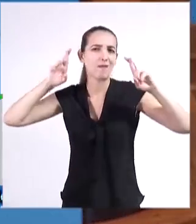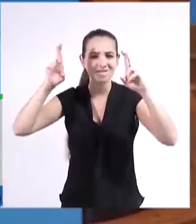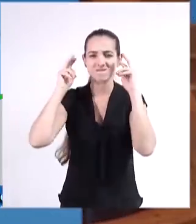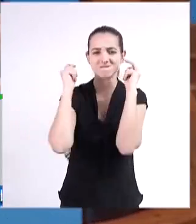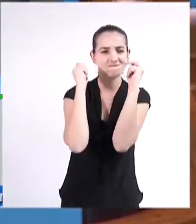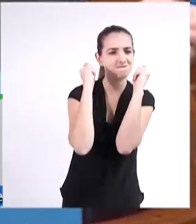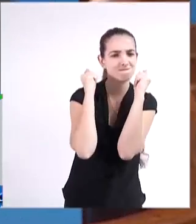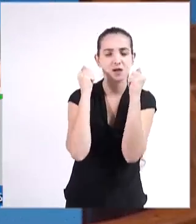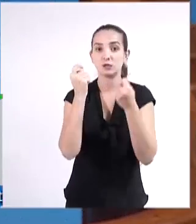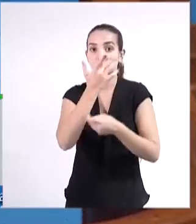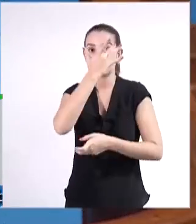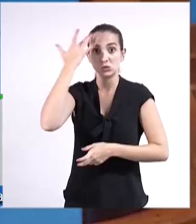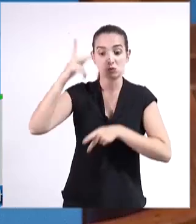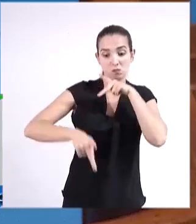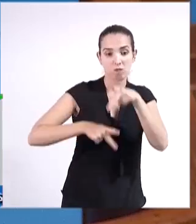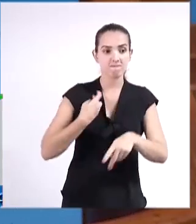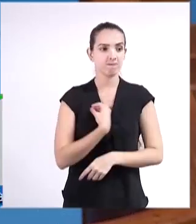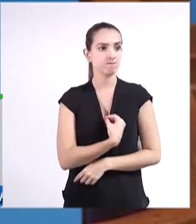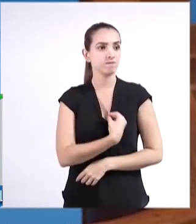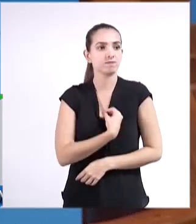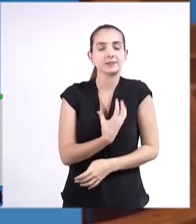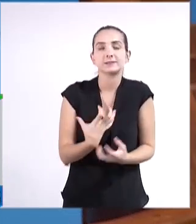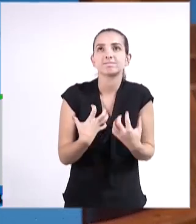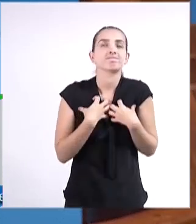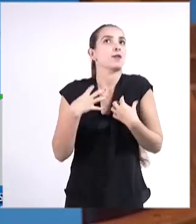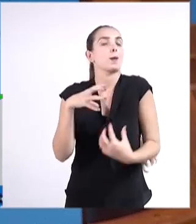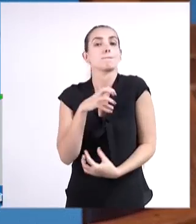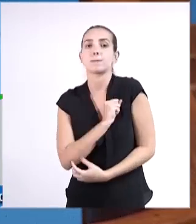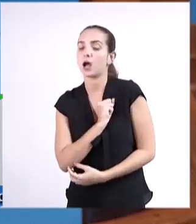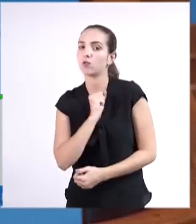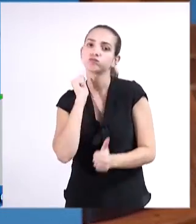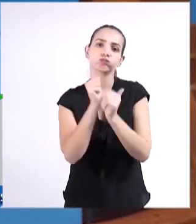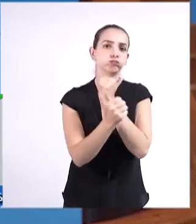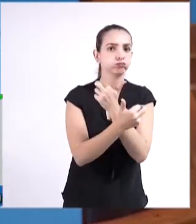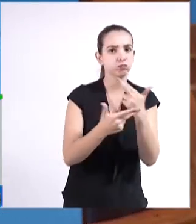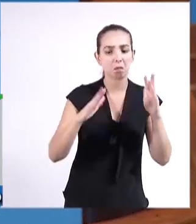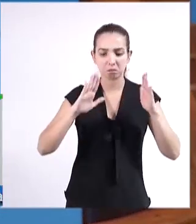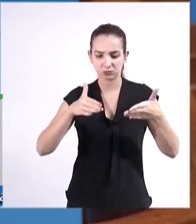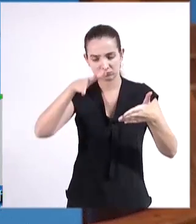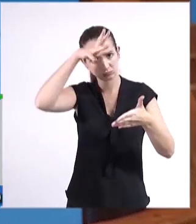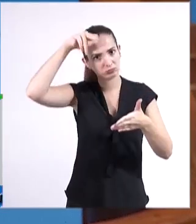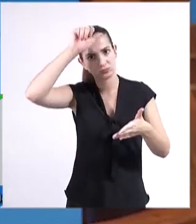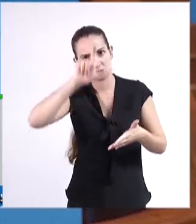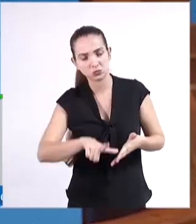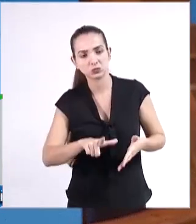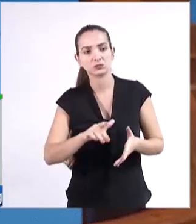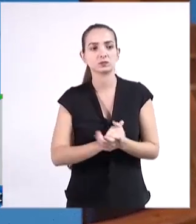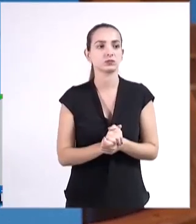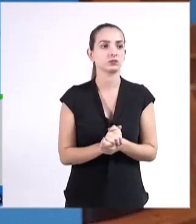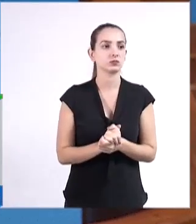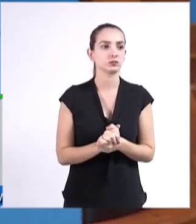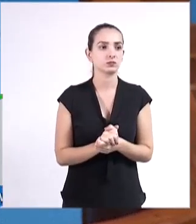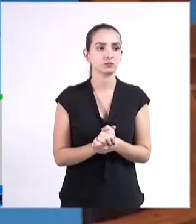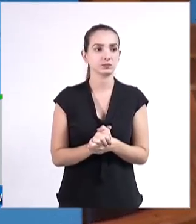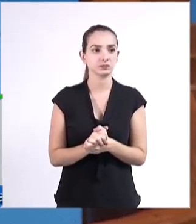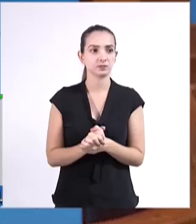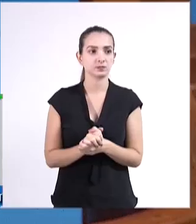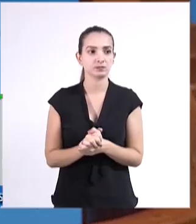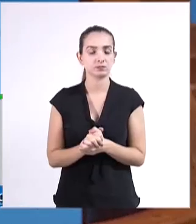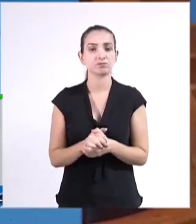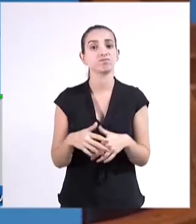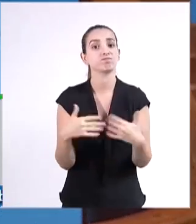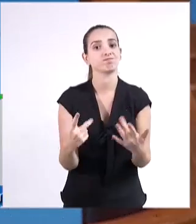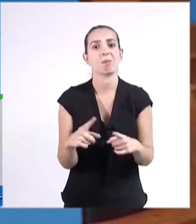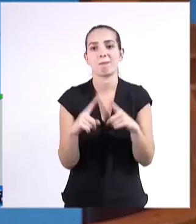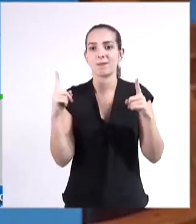pessoas viviam isso aqui em Campo Grande, o jogo que antecedia um comerário.